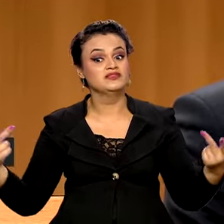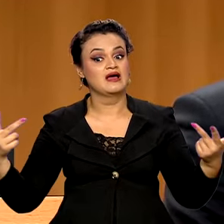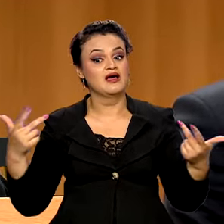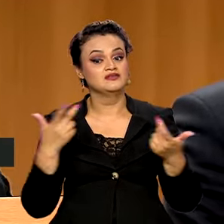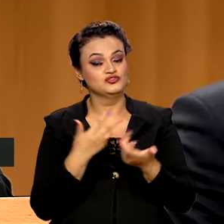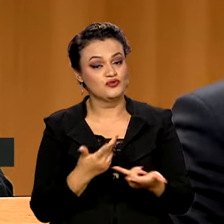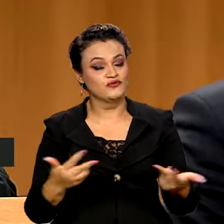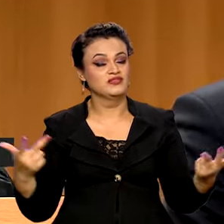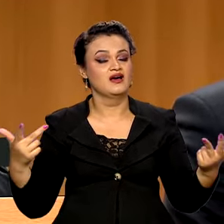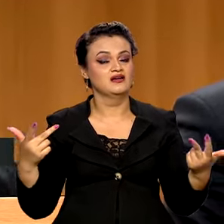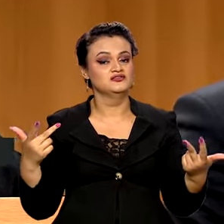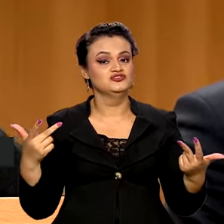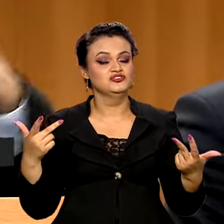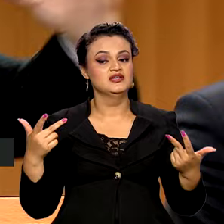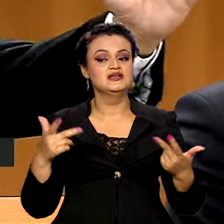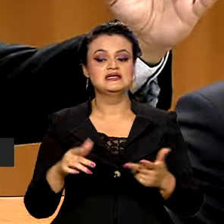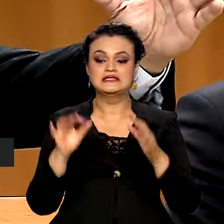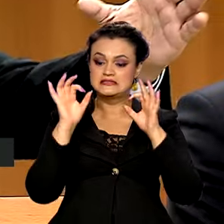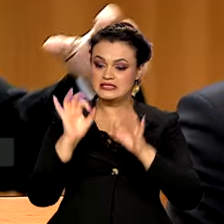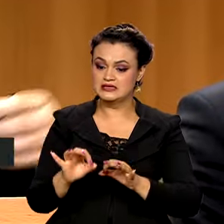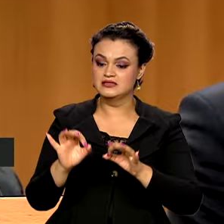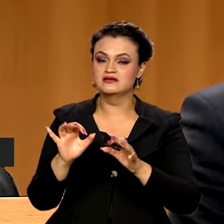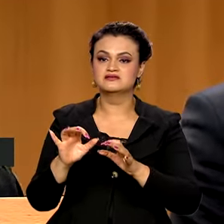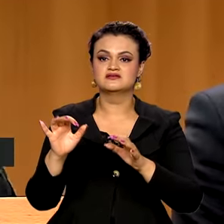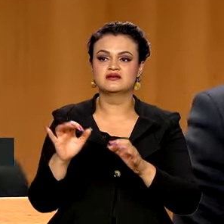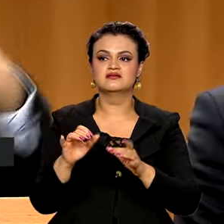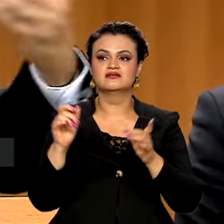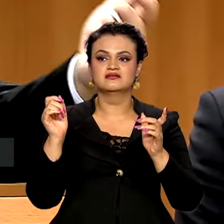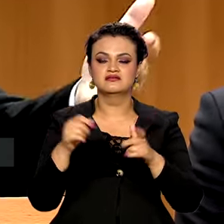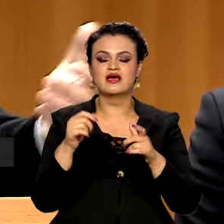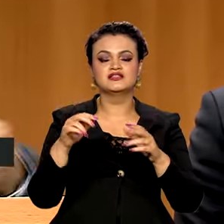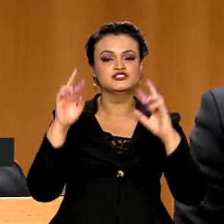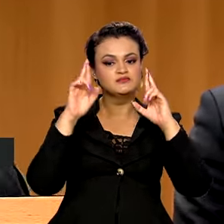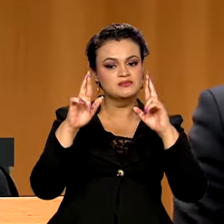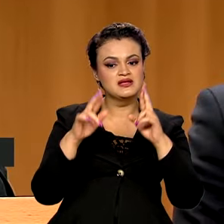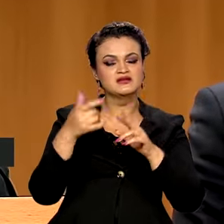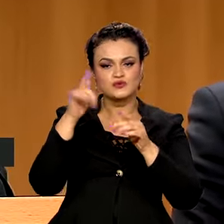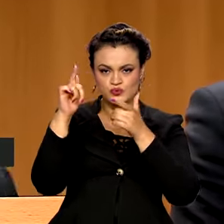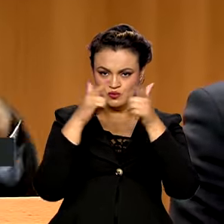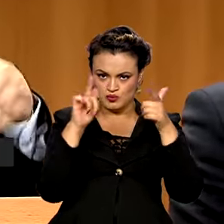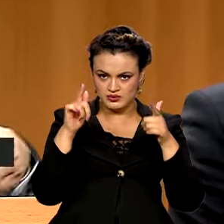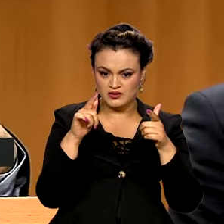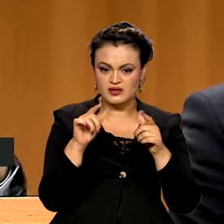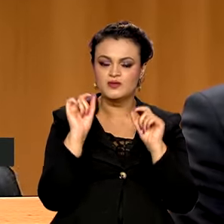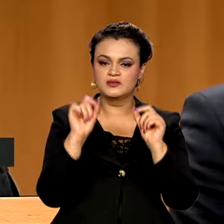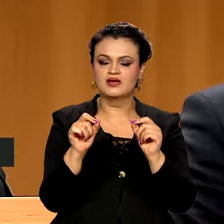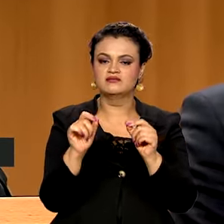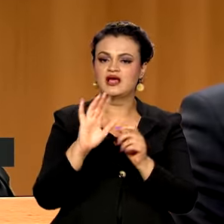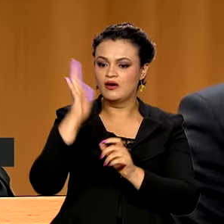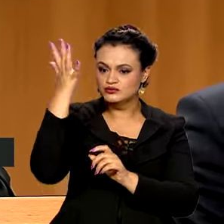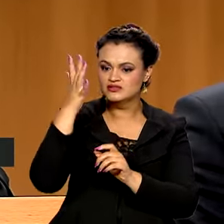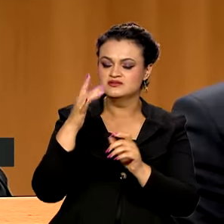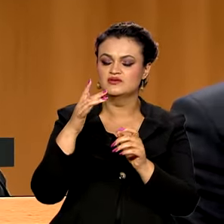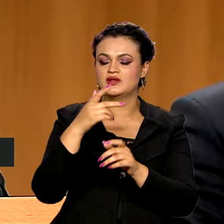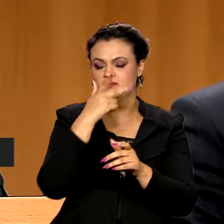diria, que com certeza abre uma esperança nova para o caso, é a ocorrência da delação premiada do